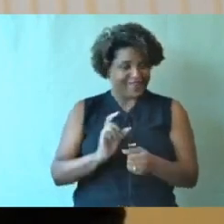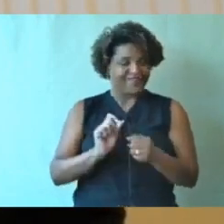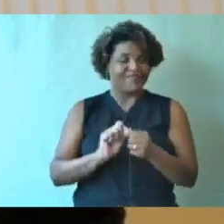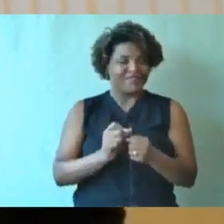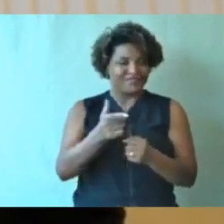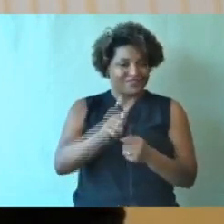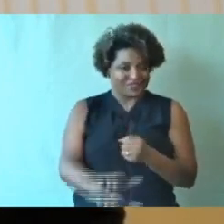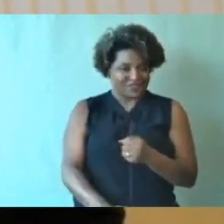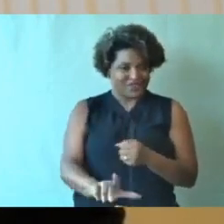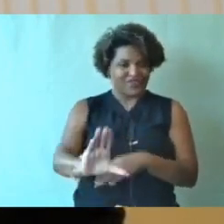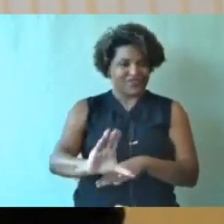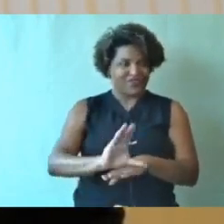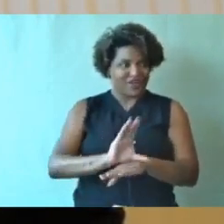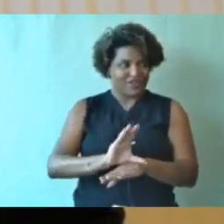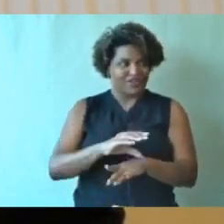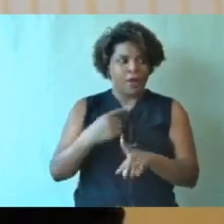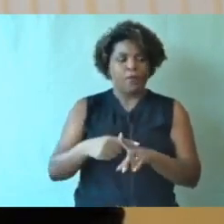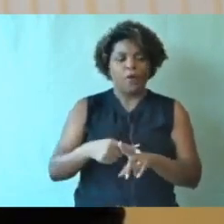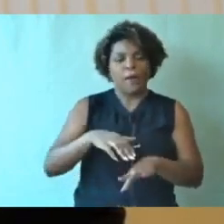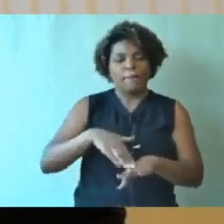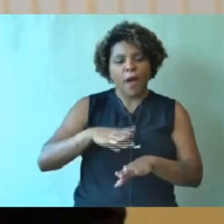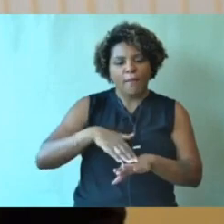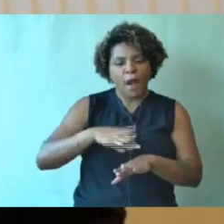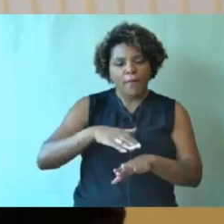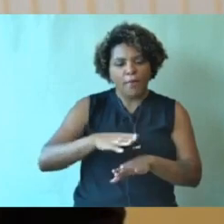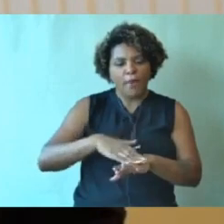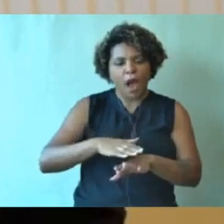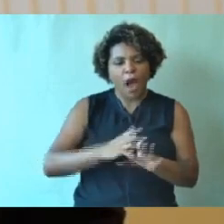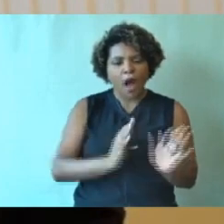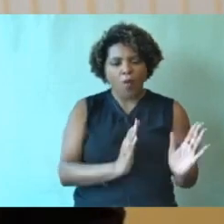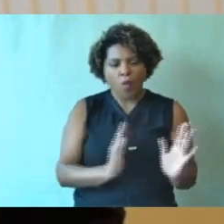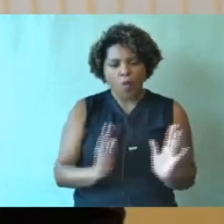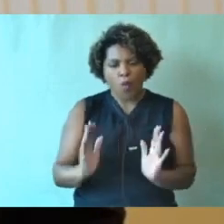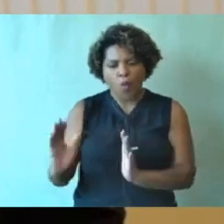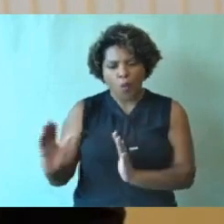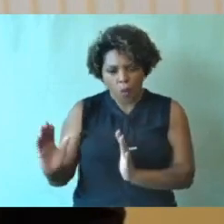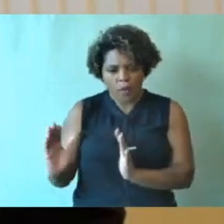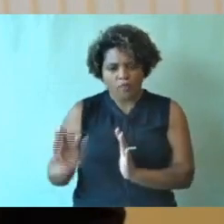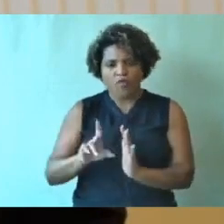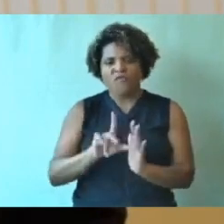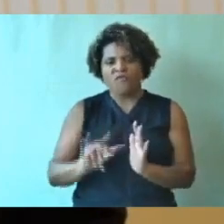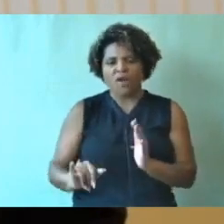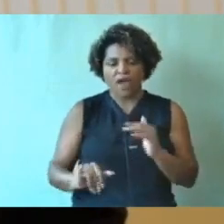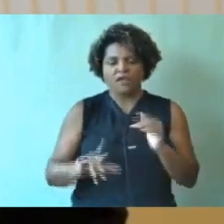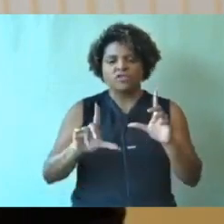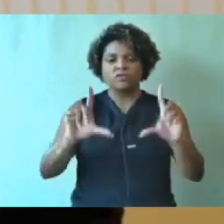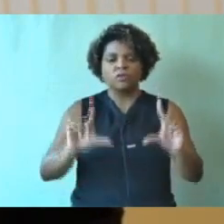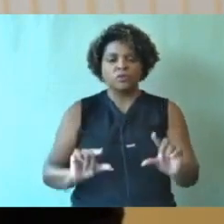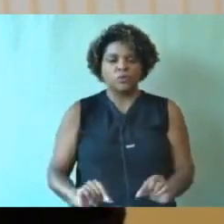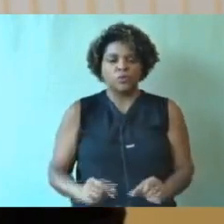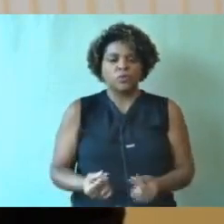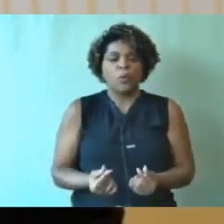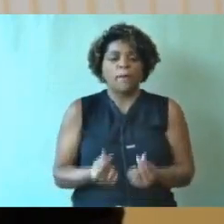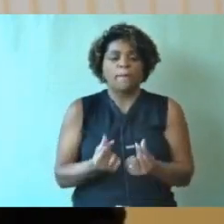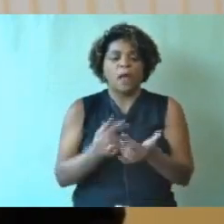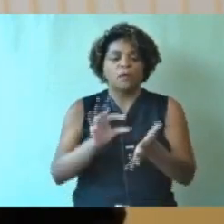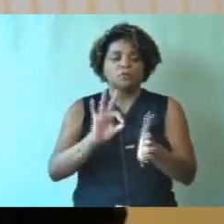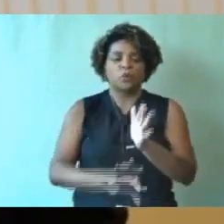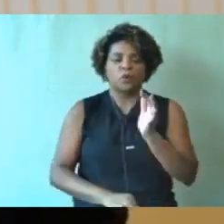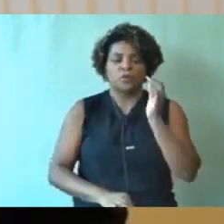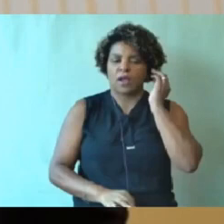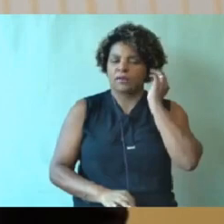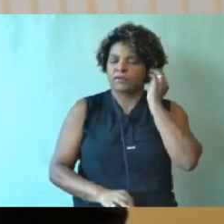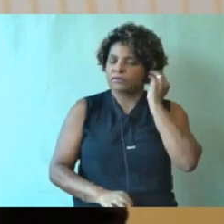tempo, dilui mais o custo desse contrato. Tá certo? Então, é o seguinte, na hora que esse contrato foi feito, ele